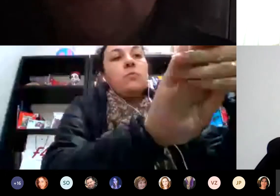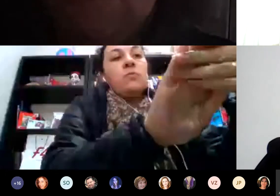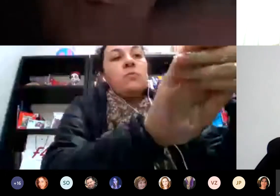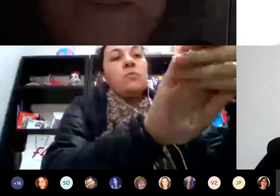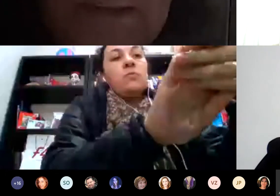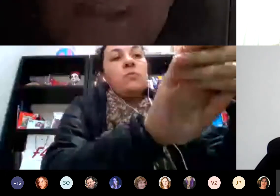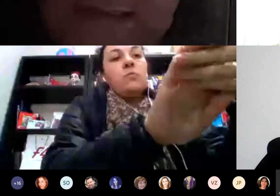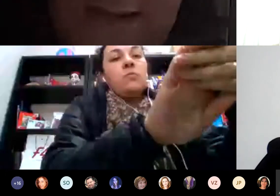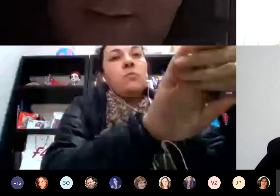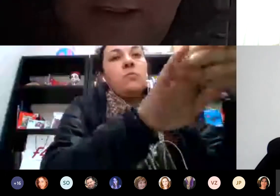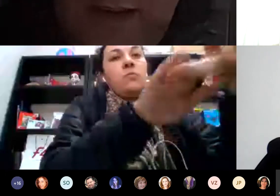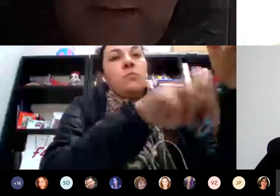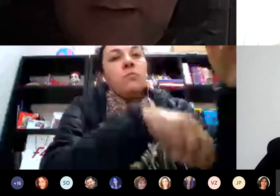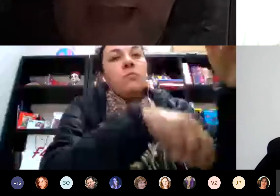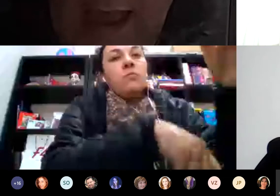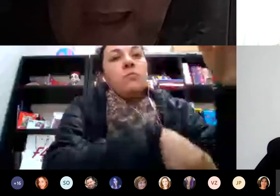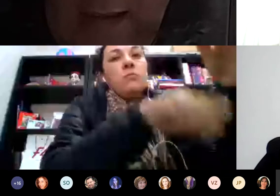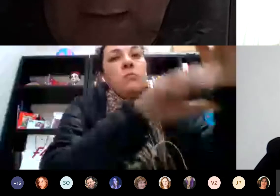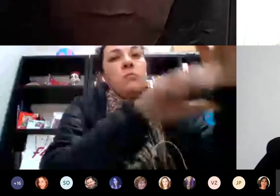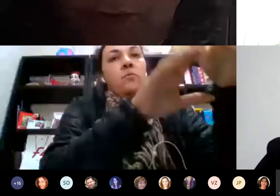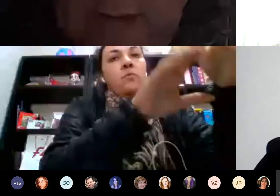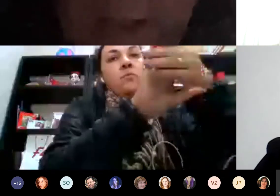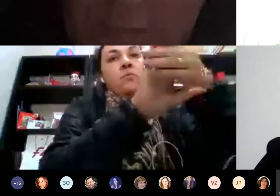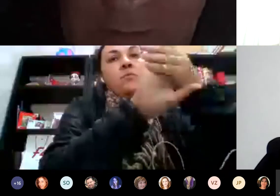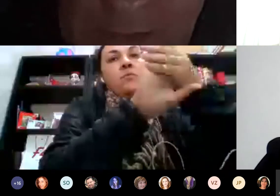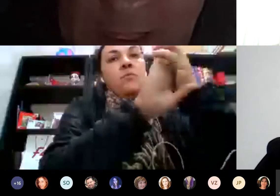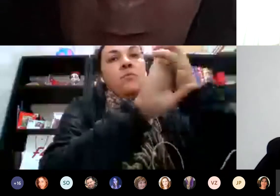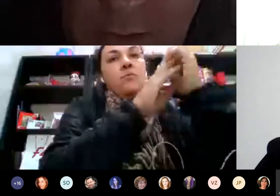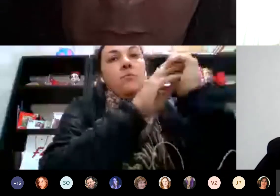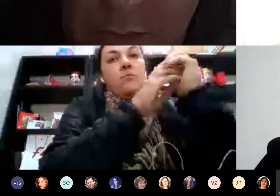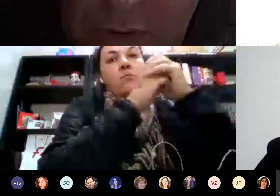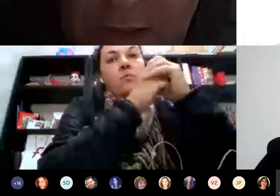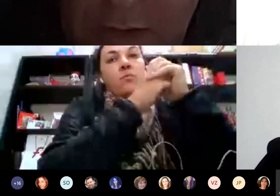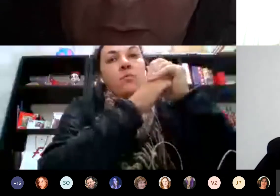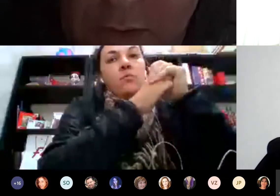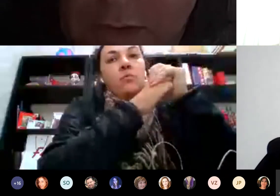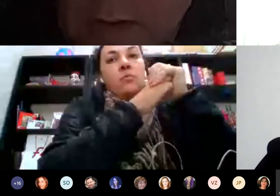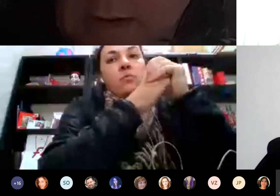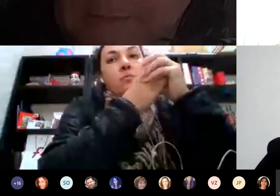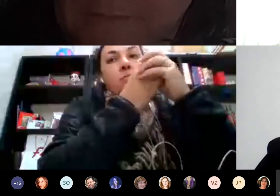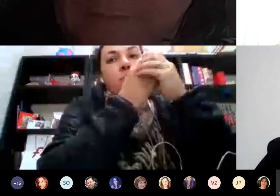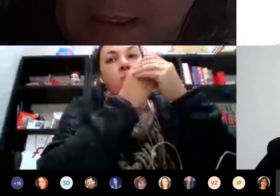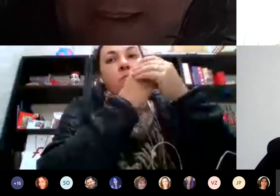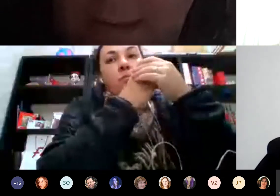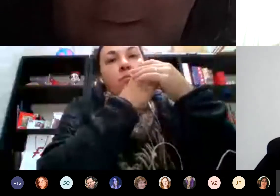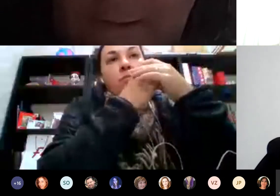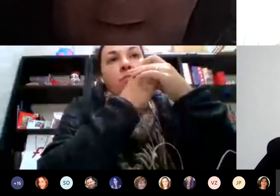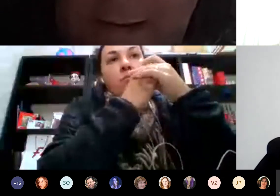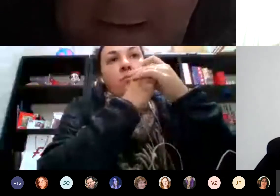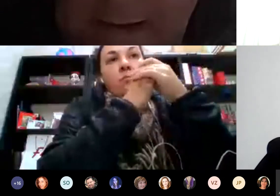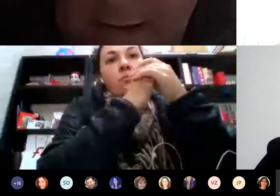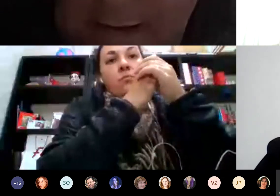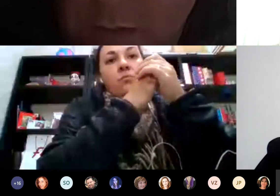porque o processo de automatização está tornando o trabalho obsoleto. E